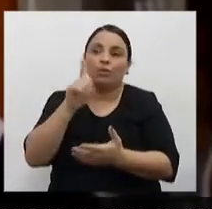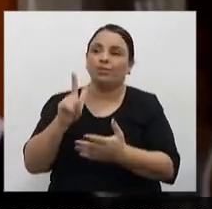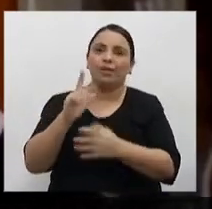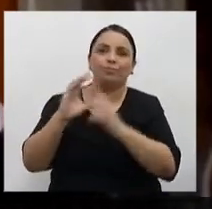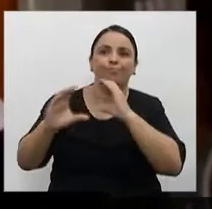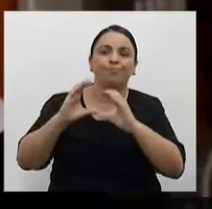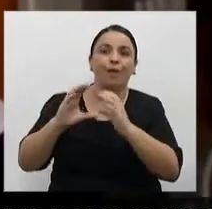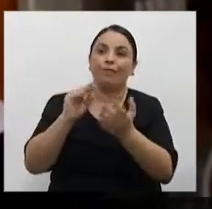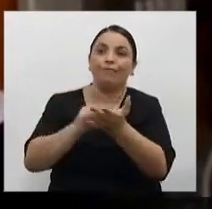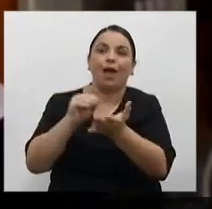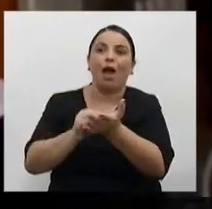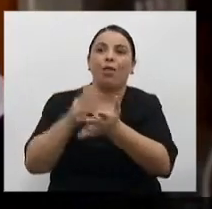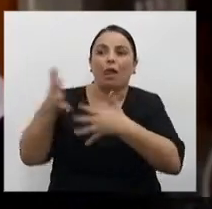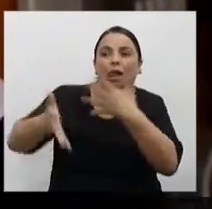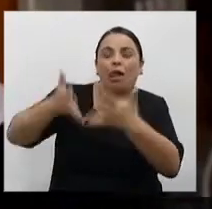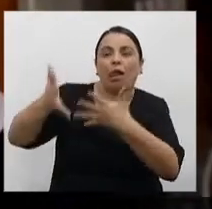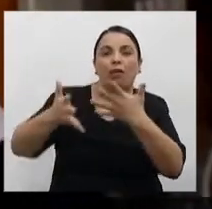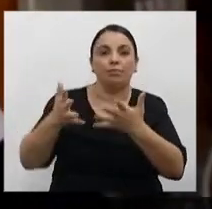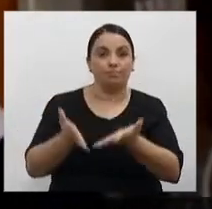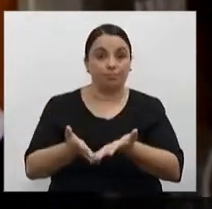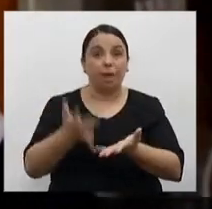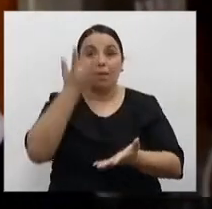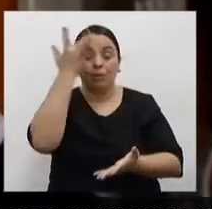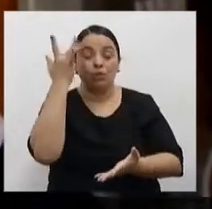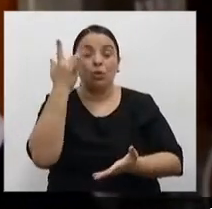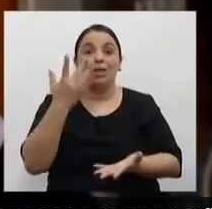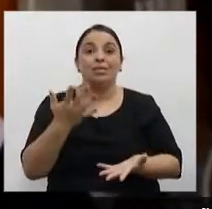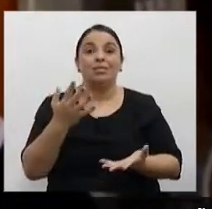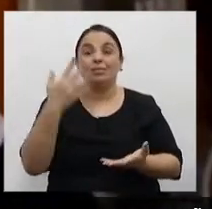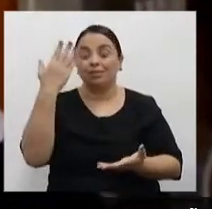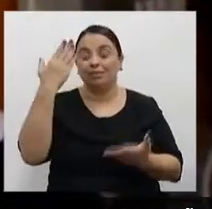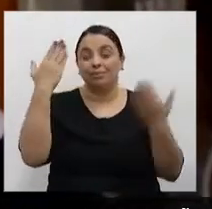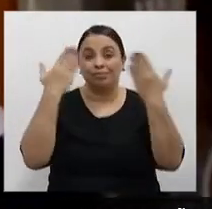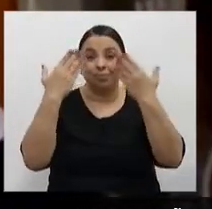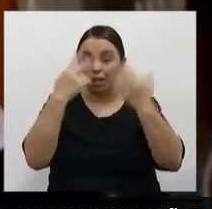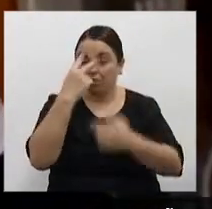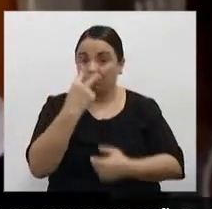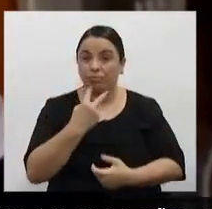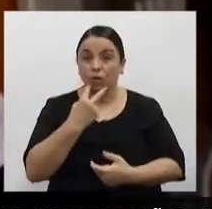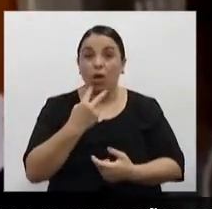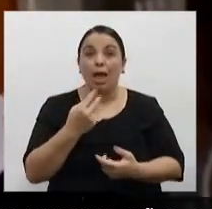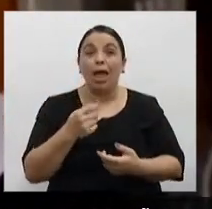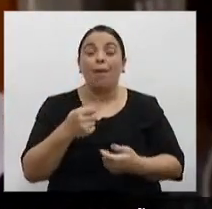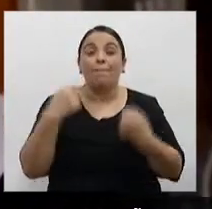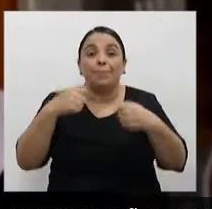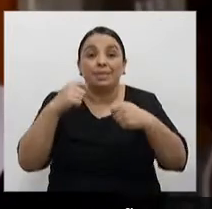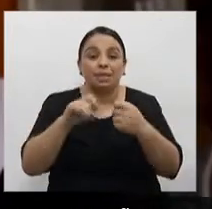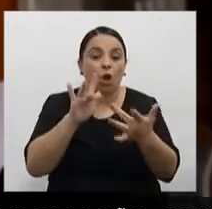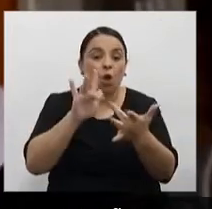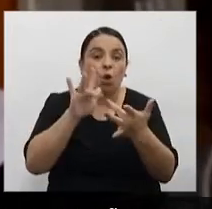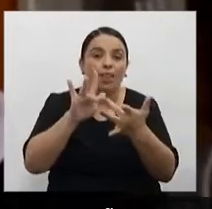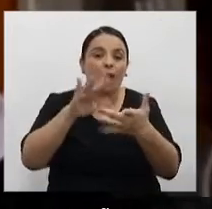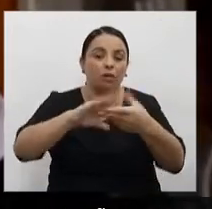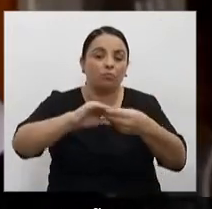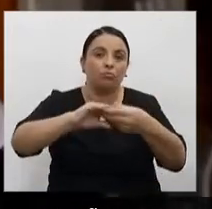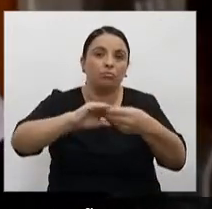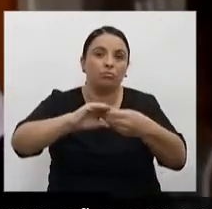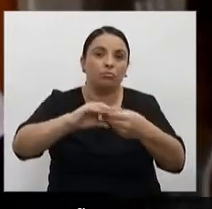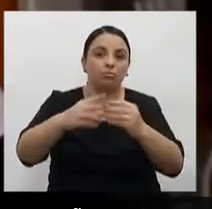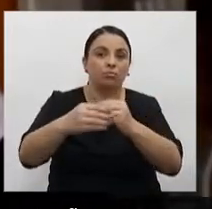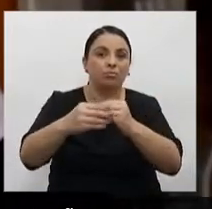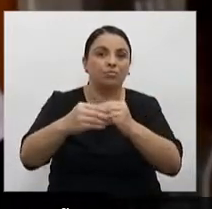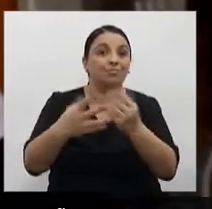elas dependem muito do contato e do tato. Então fica difícil criar um critério que envolva